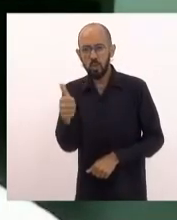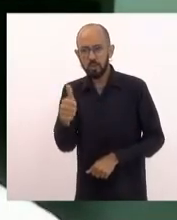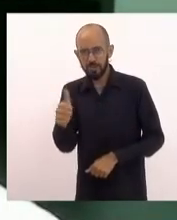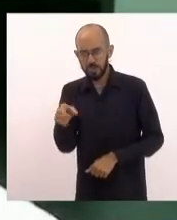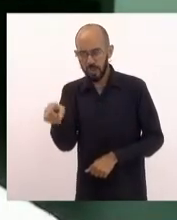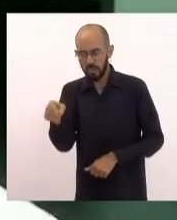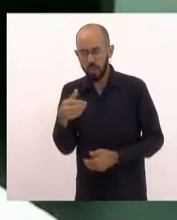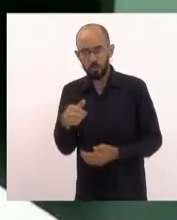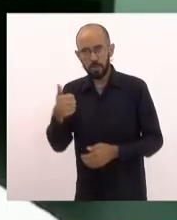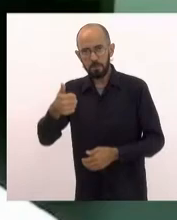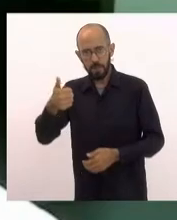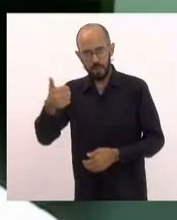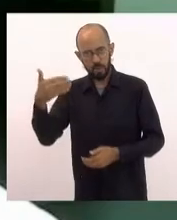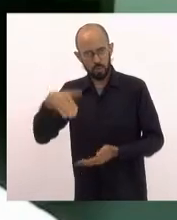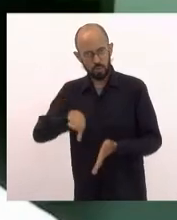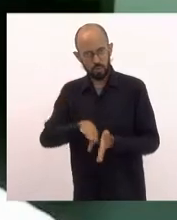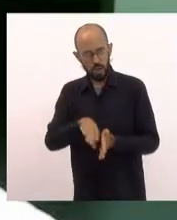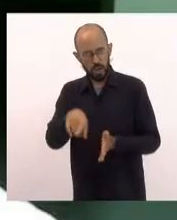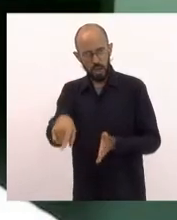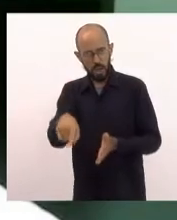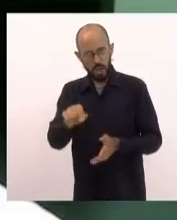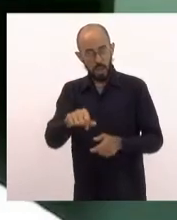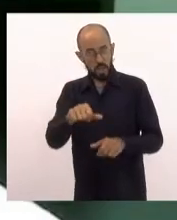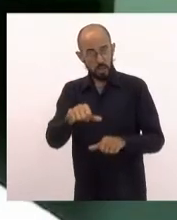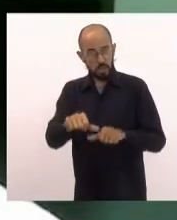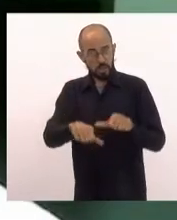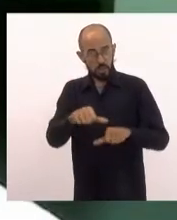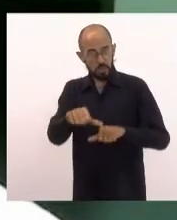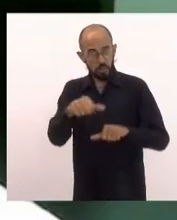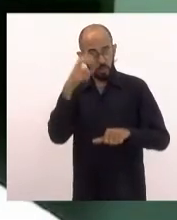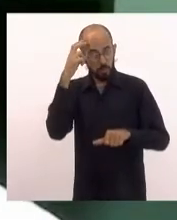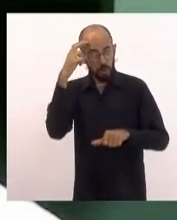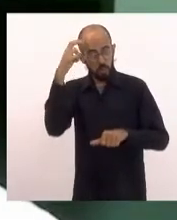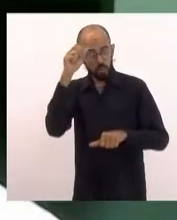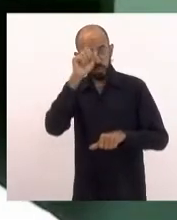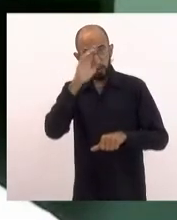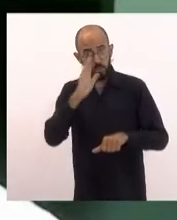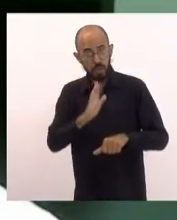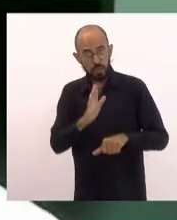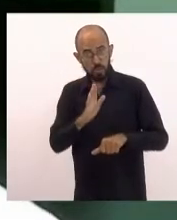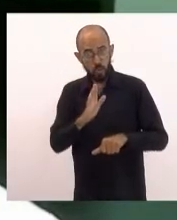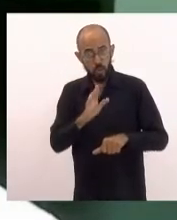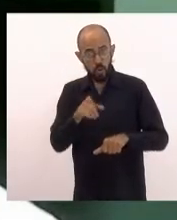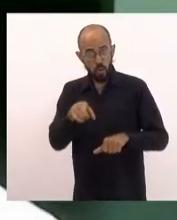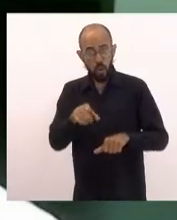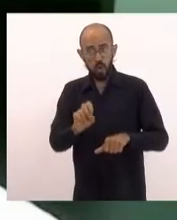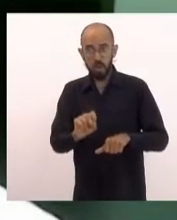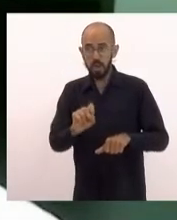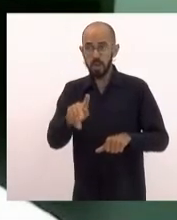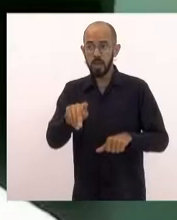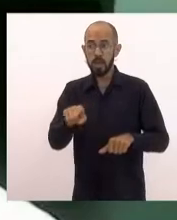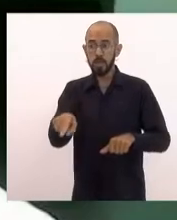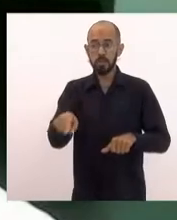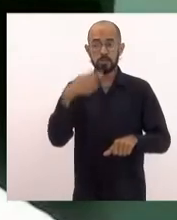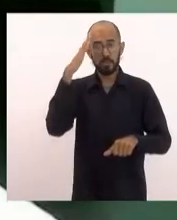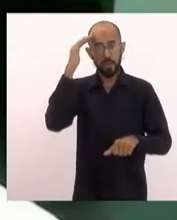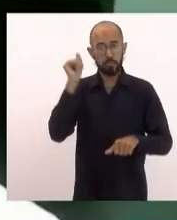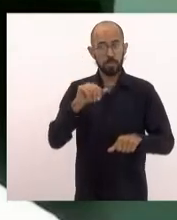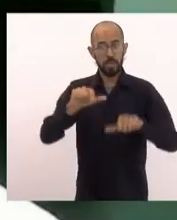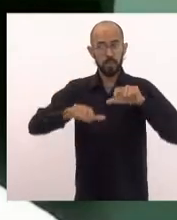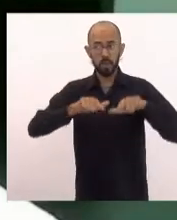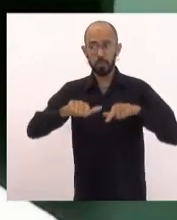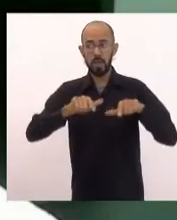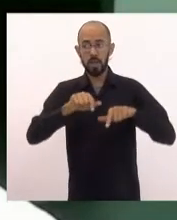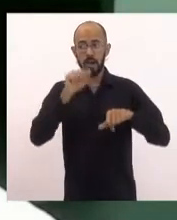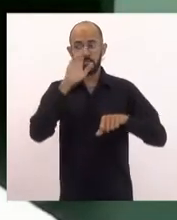todos, o meu filho virou um brasileiro. Tudo dele era do Brasil. Ele sabia como trabalhar no Brasil,